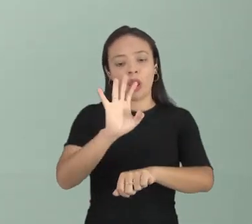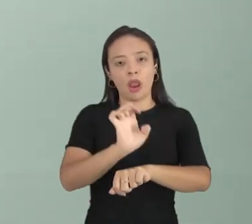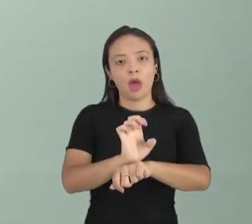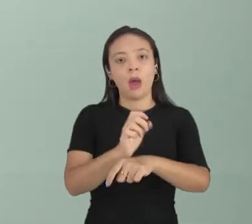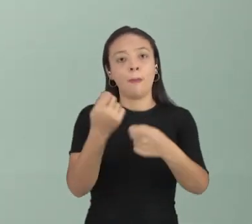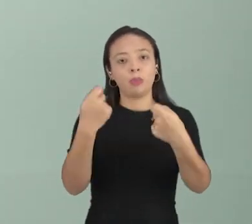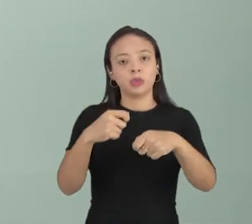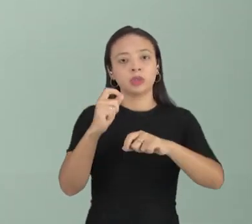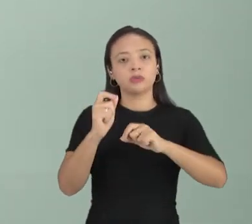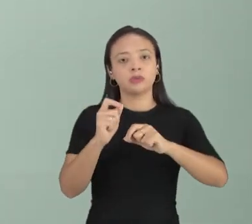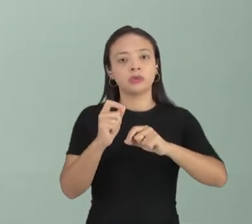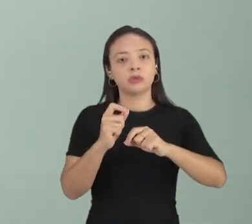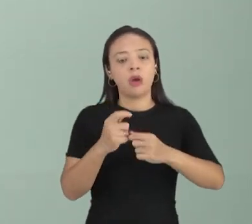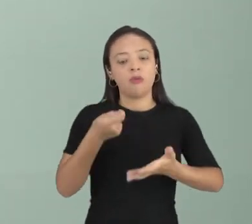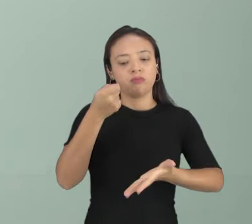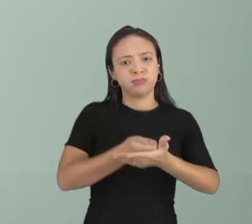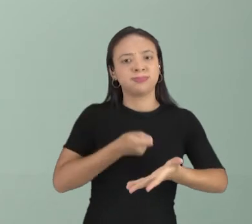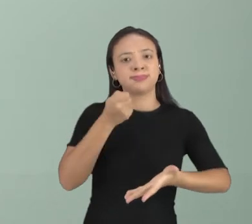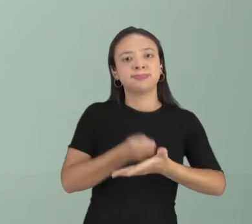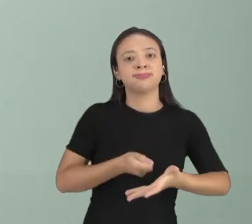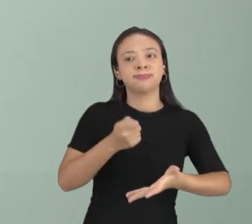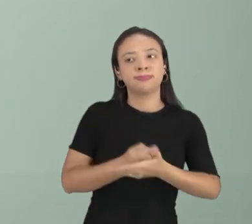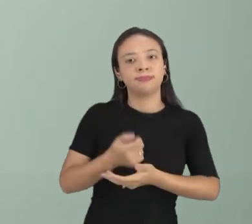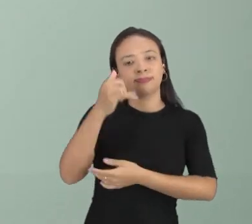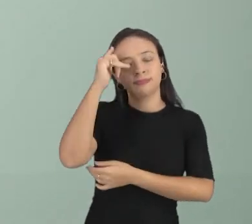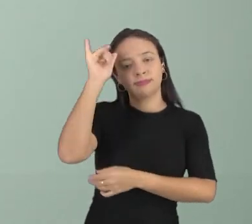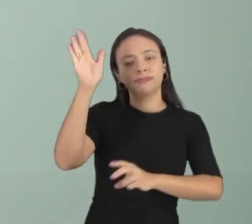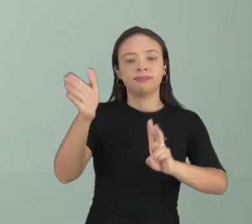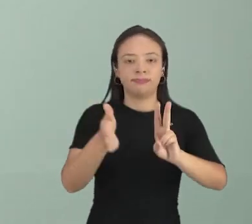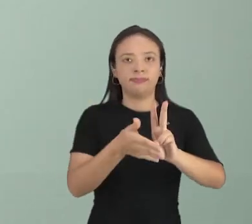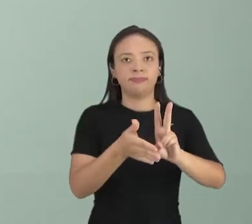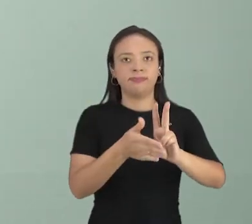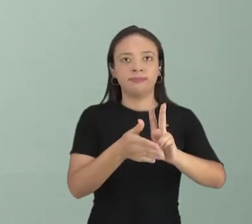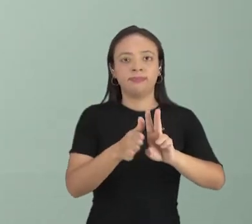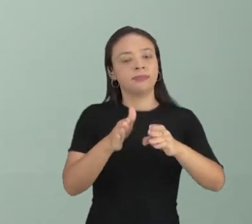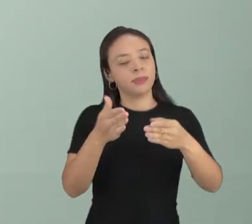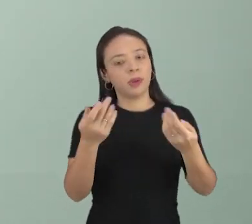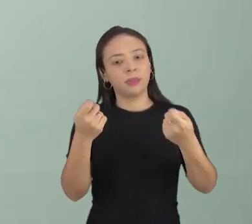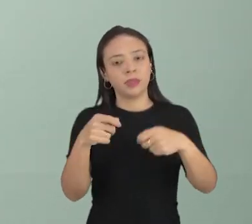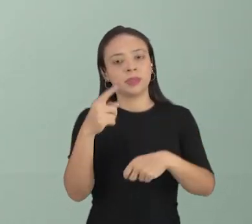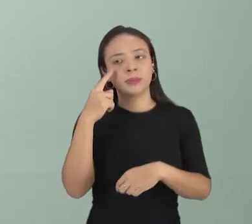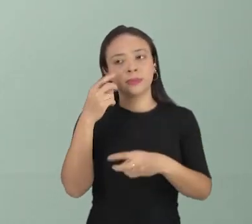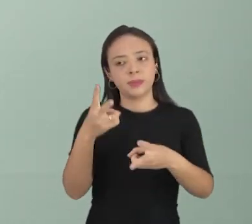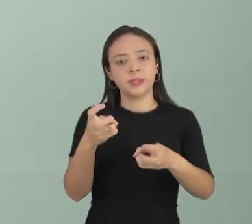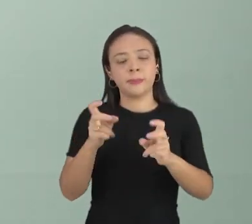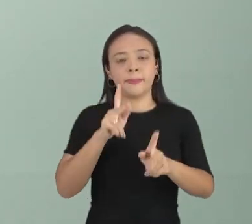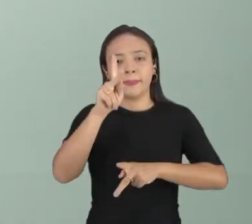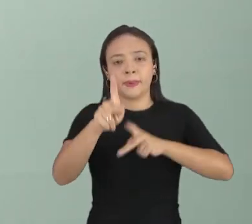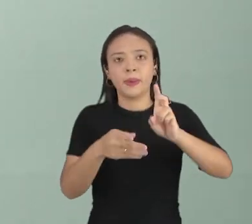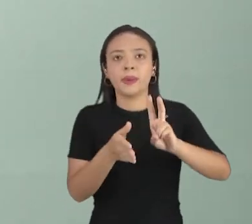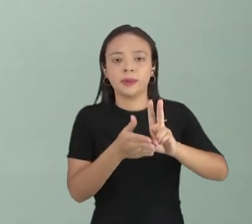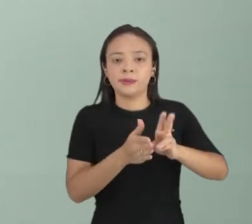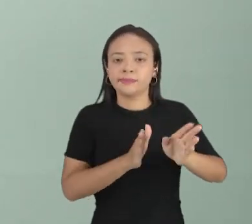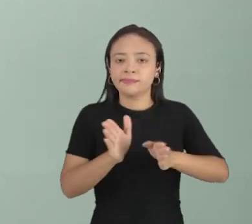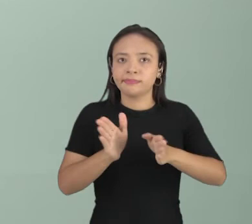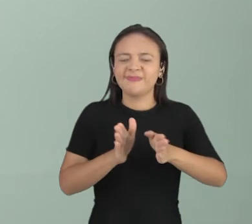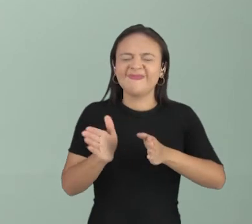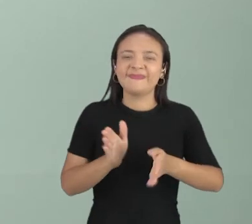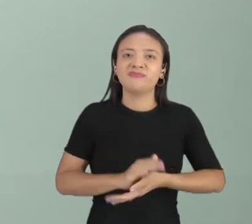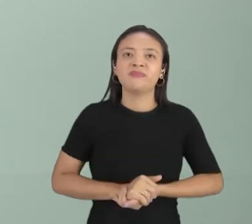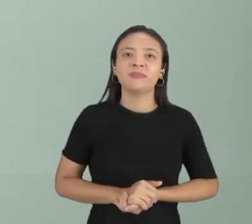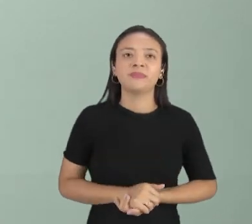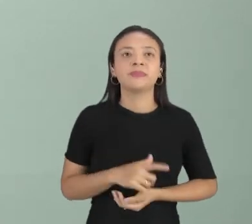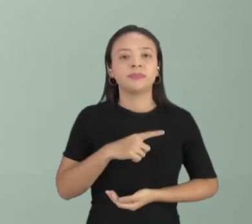como uma repressão. Então, é isso que a gente vai ver com essa população indígena, né, desse período. Então,